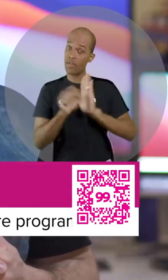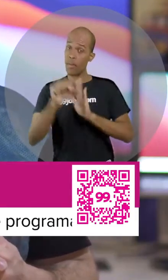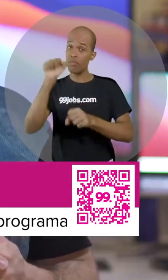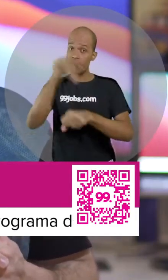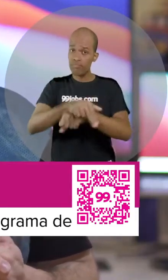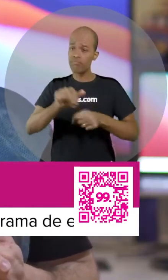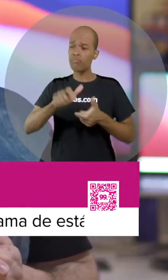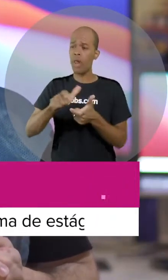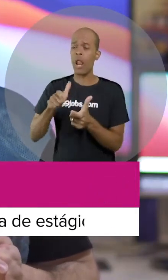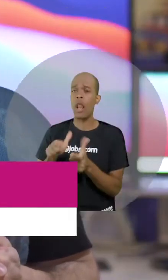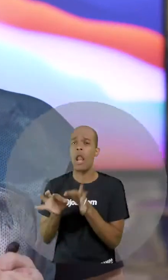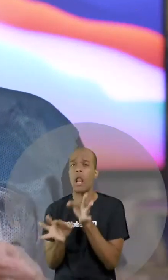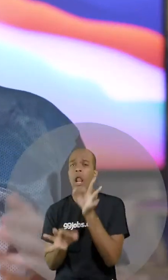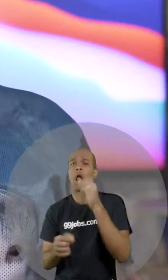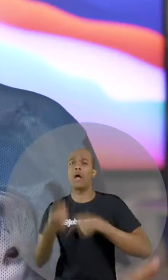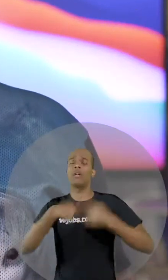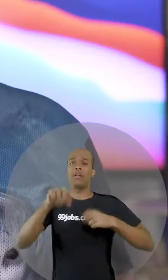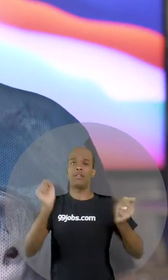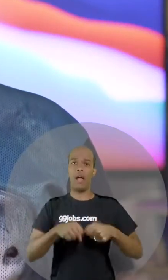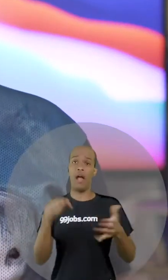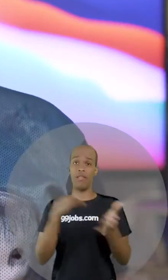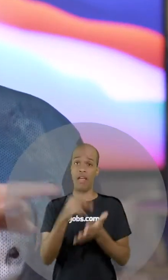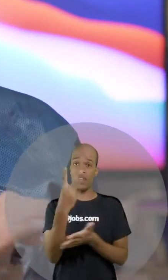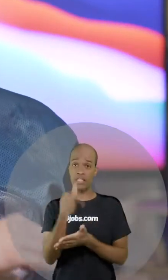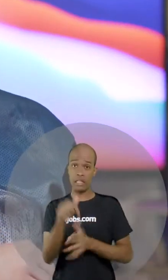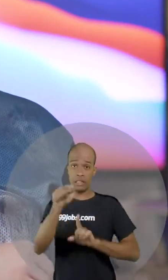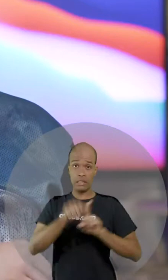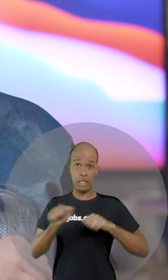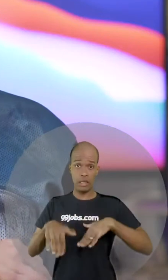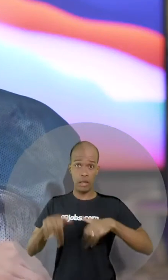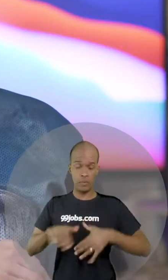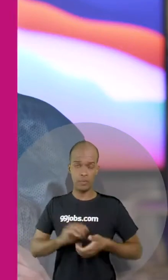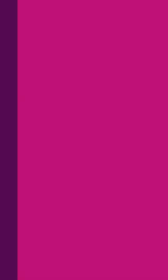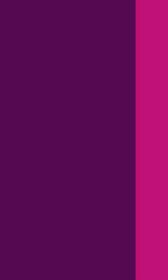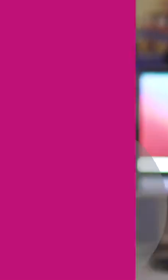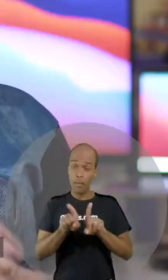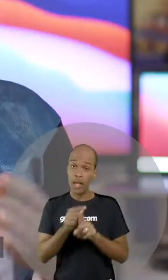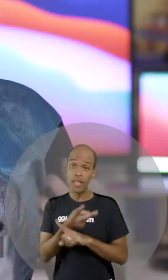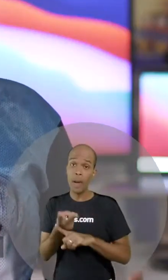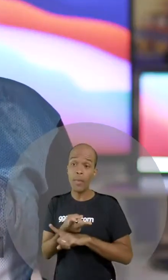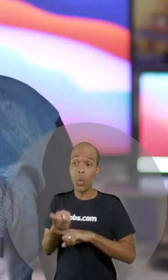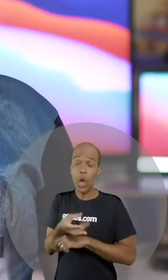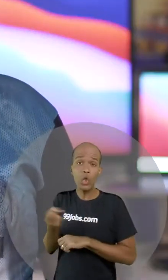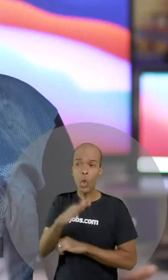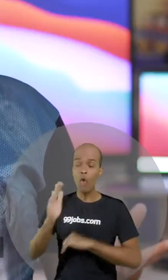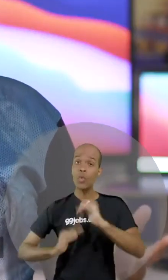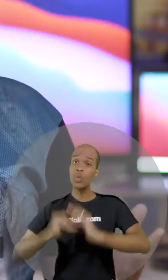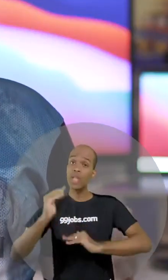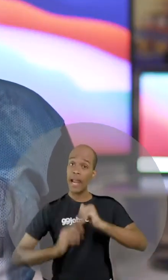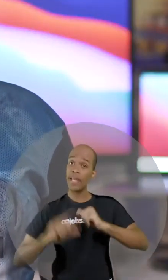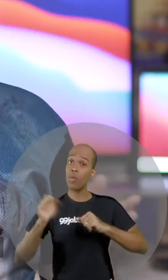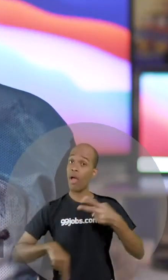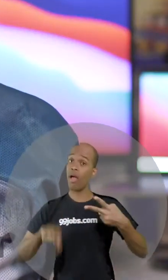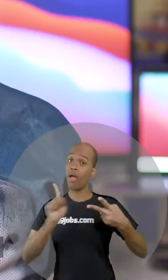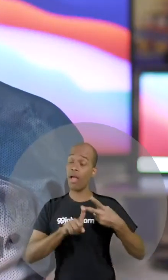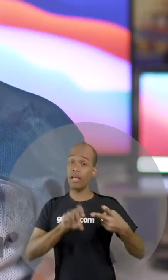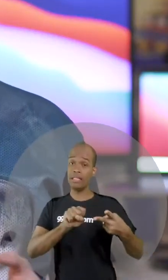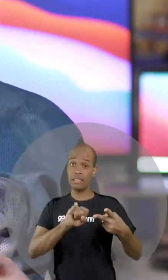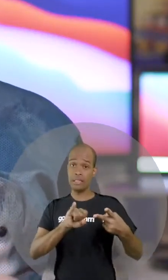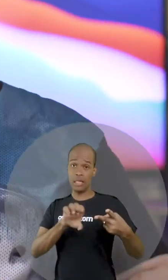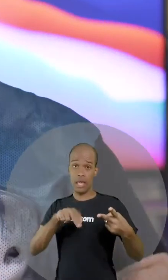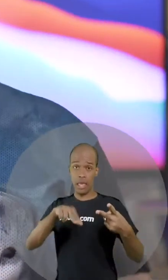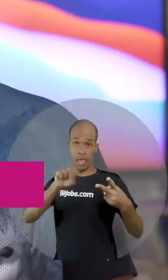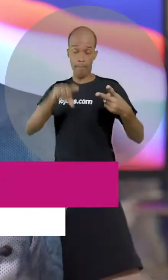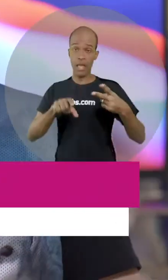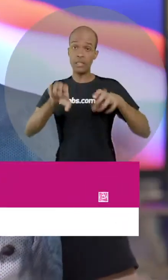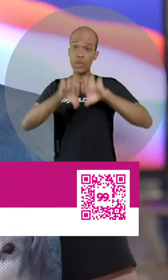ir muito longe lá dentro. As inscrições vão até o dia 27 de setembro. E também quem está procurando por novos talentos